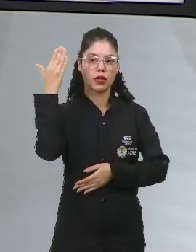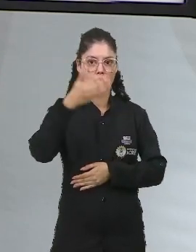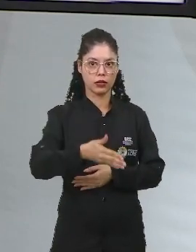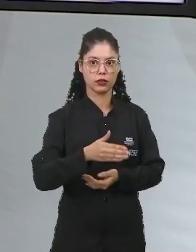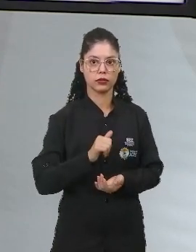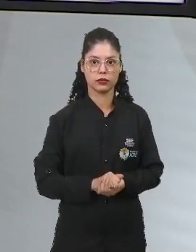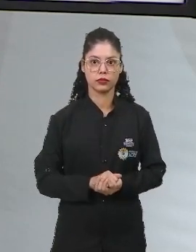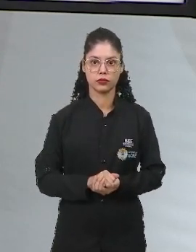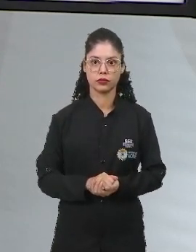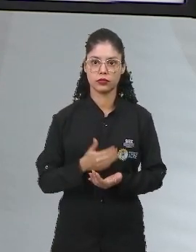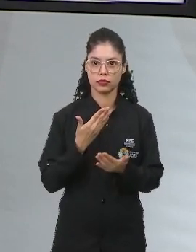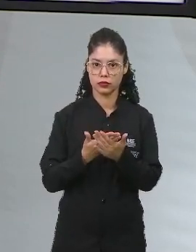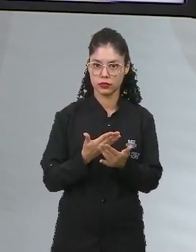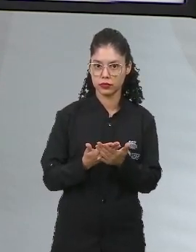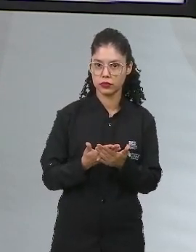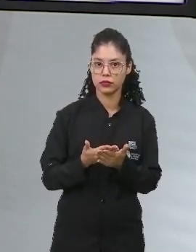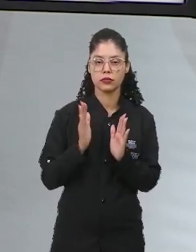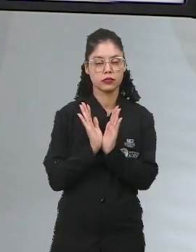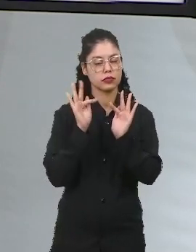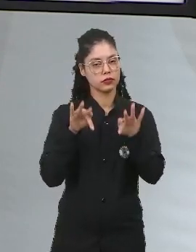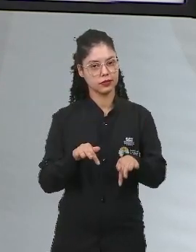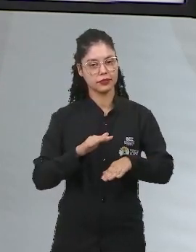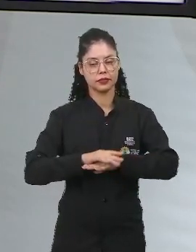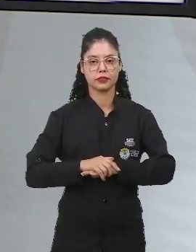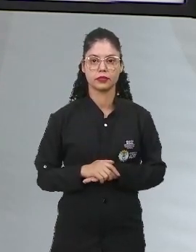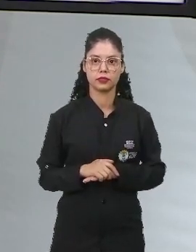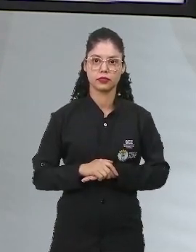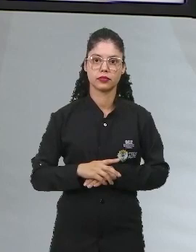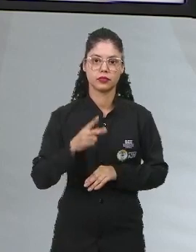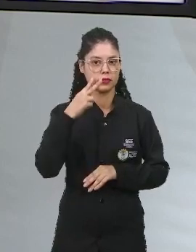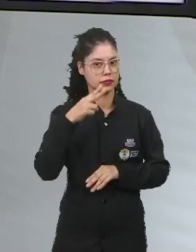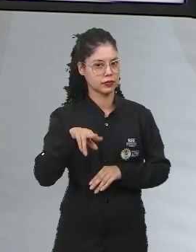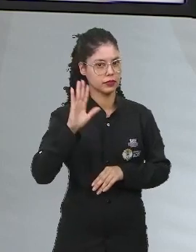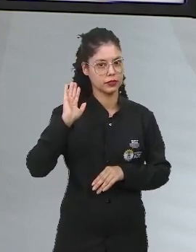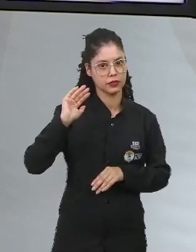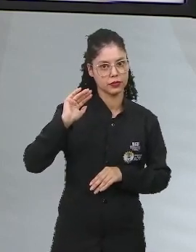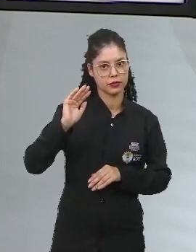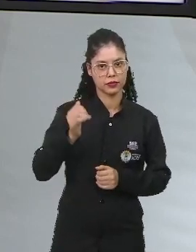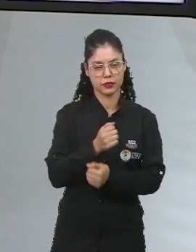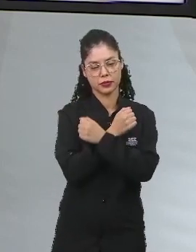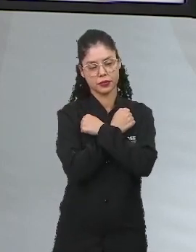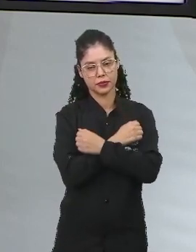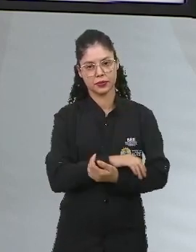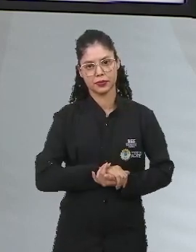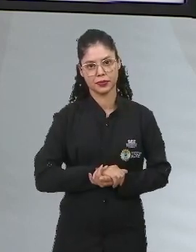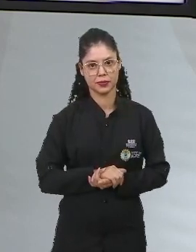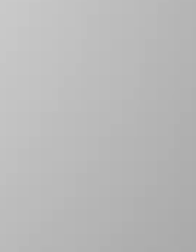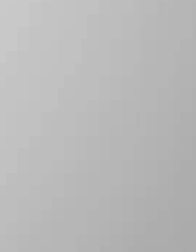Para essa aula, nós vamos acabar aqui. Nos vemos até lá. Abraço.